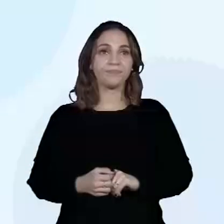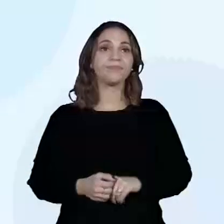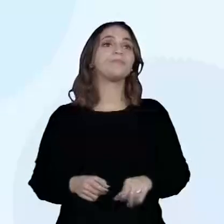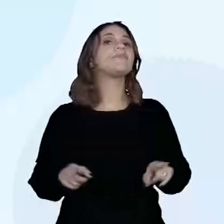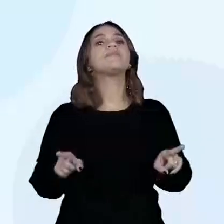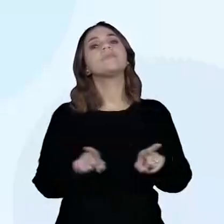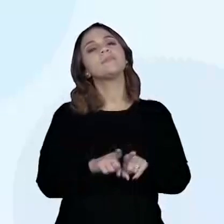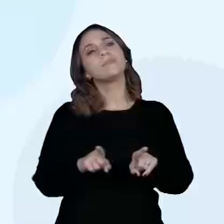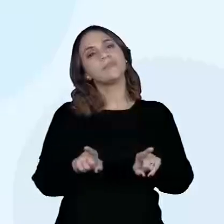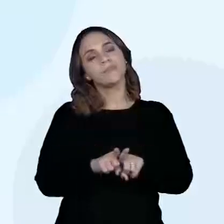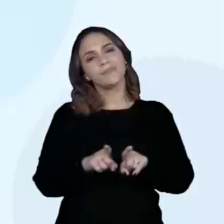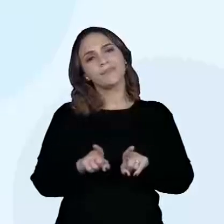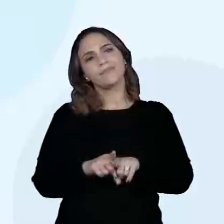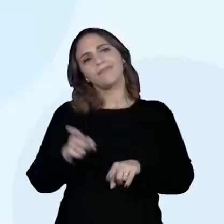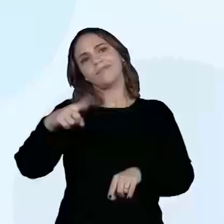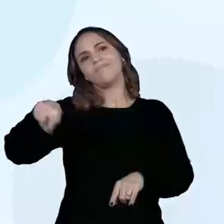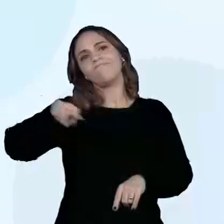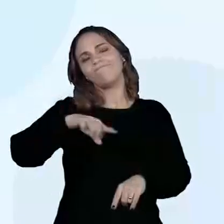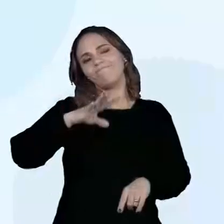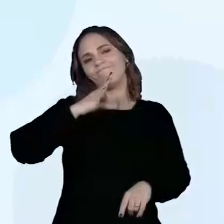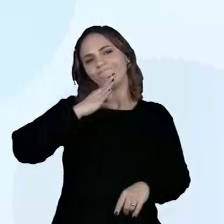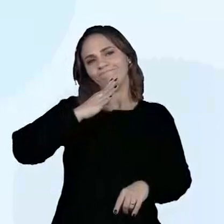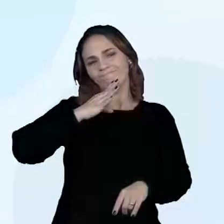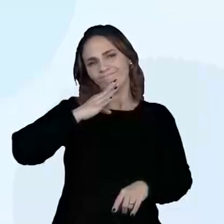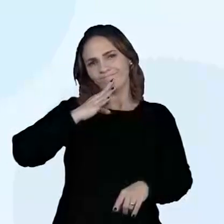tenho que dar uma palavra conhecida de vocês.